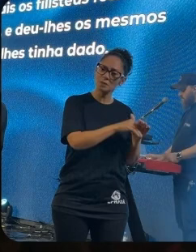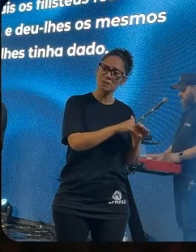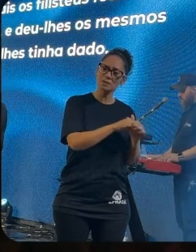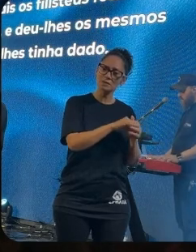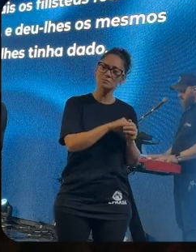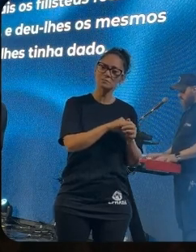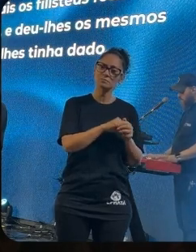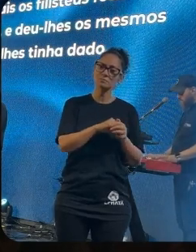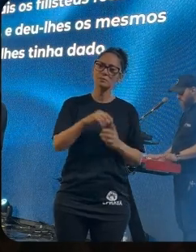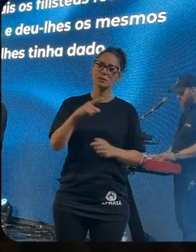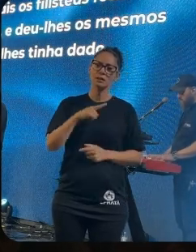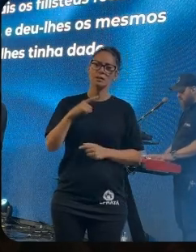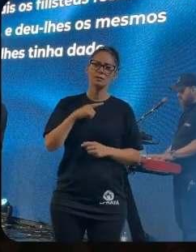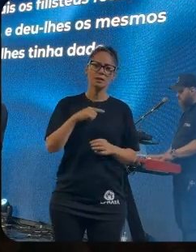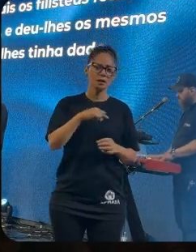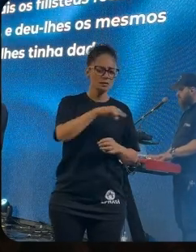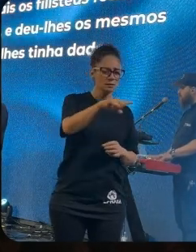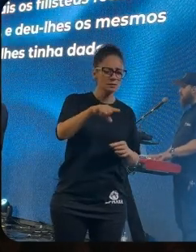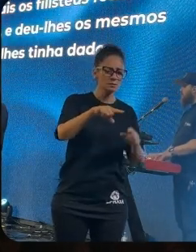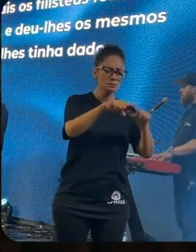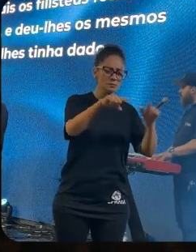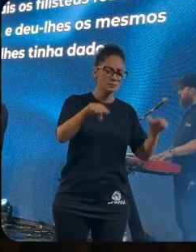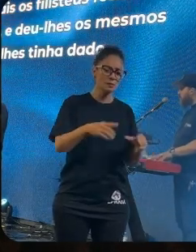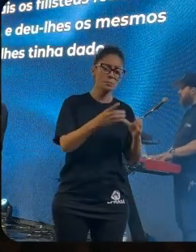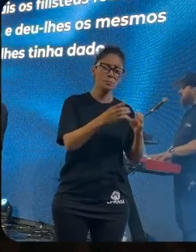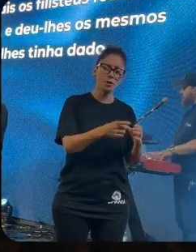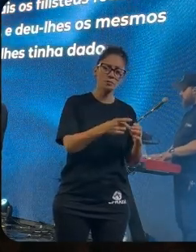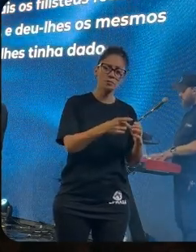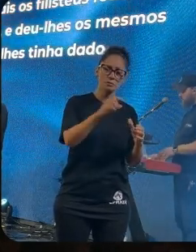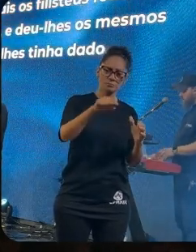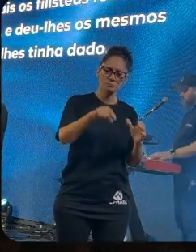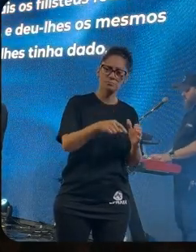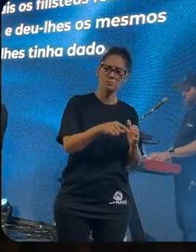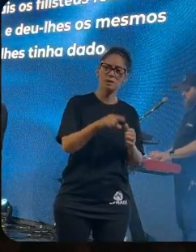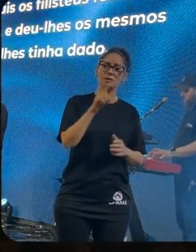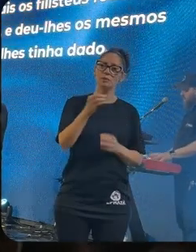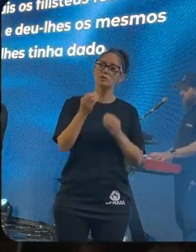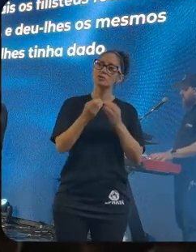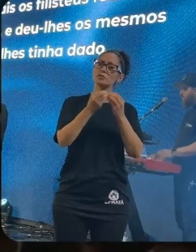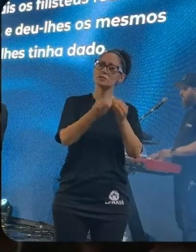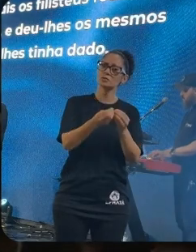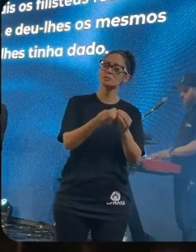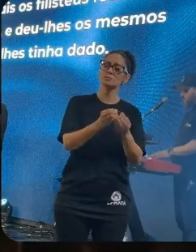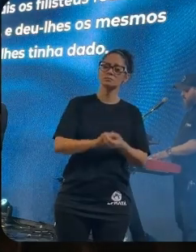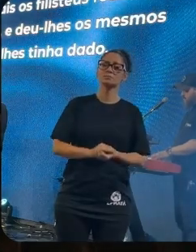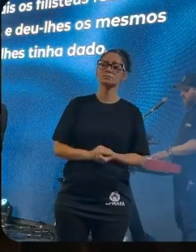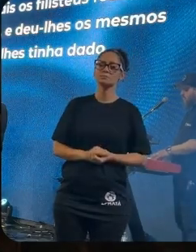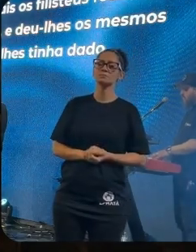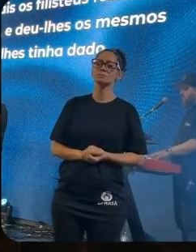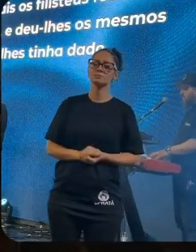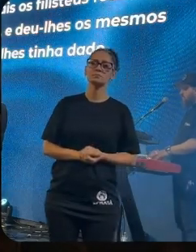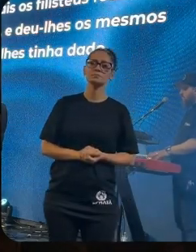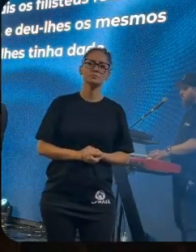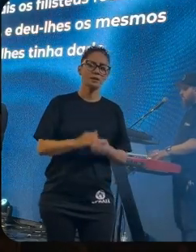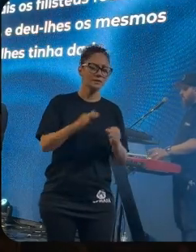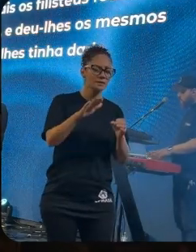Ei! Tem muitos poços que Deus já te deu, mas que estão entulhados.